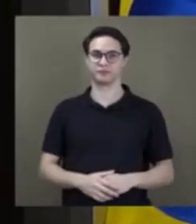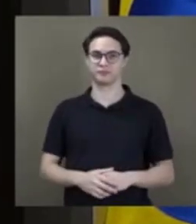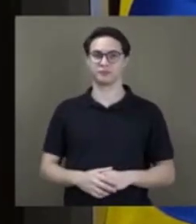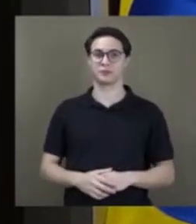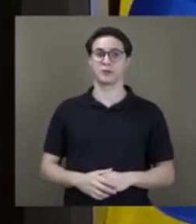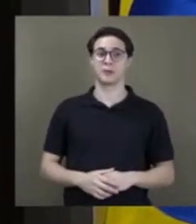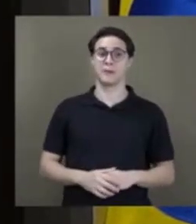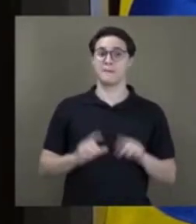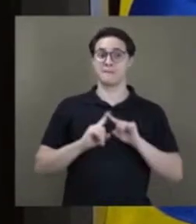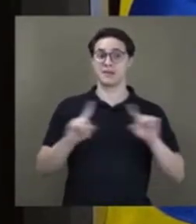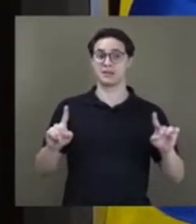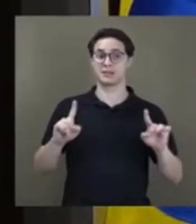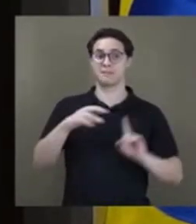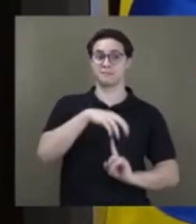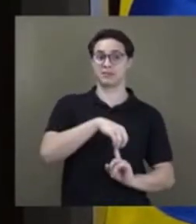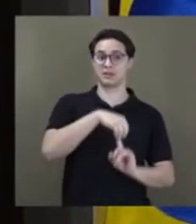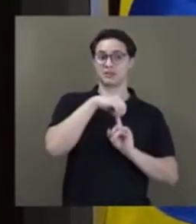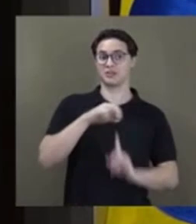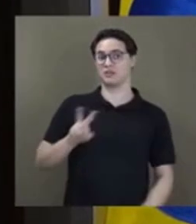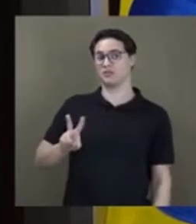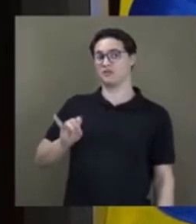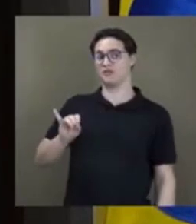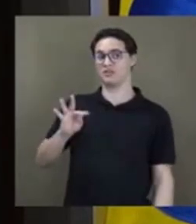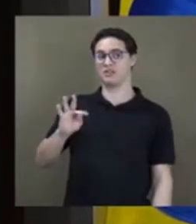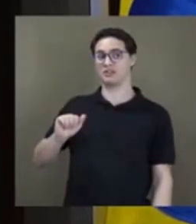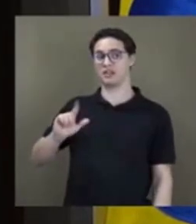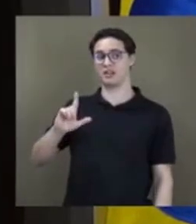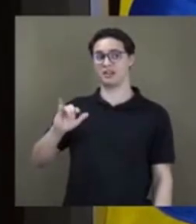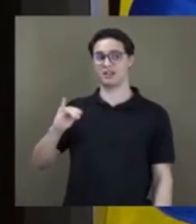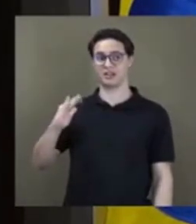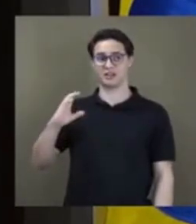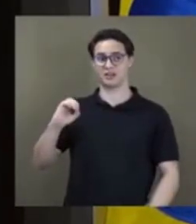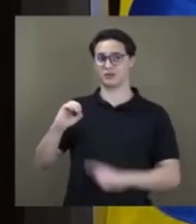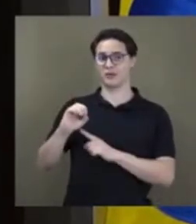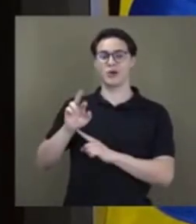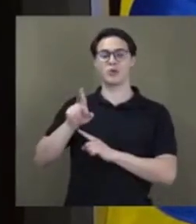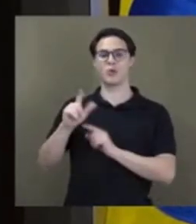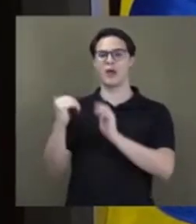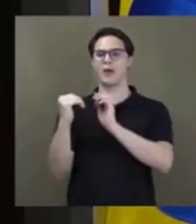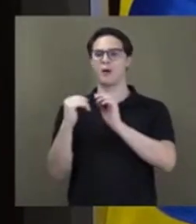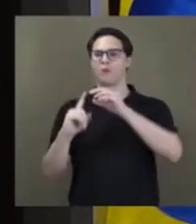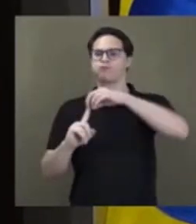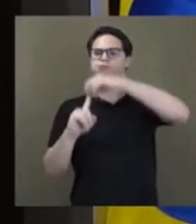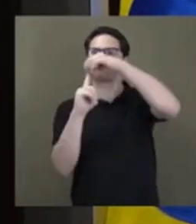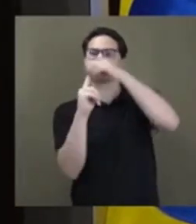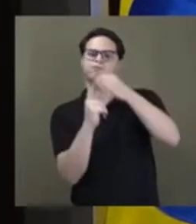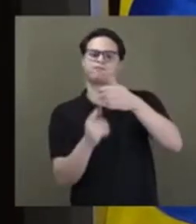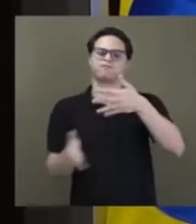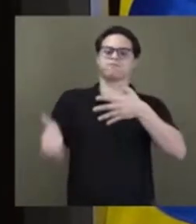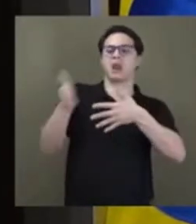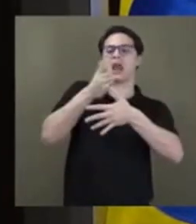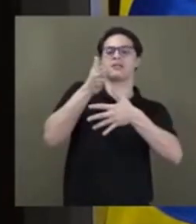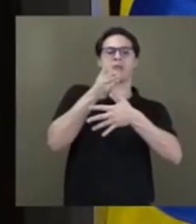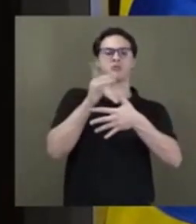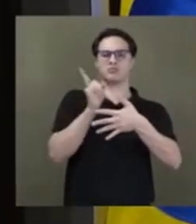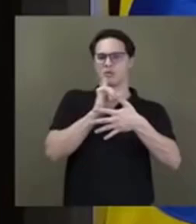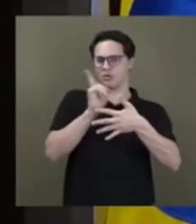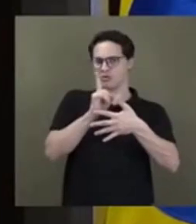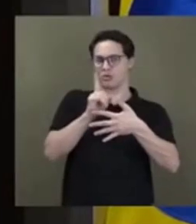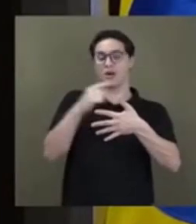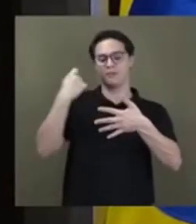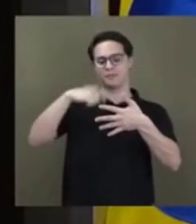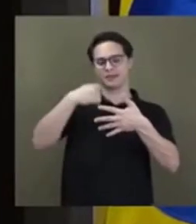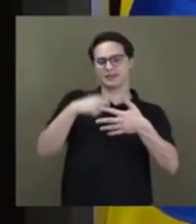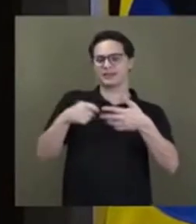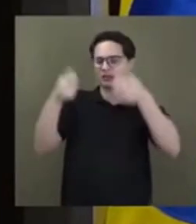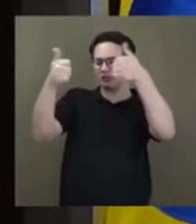Ocorre que o princípio da vitaliciedade, ele não é absoluto. Ele é submetido ao cotejo, à vista